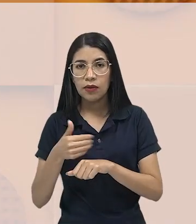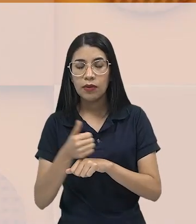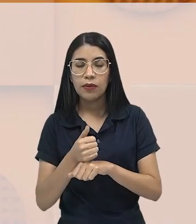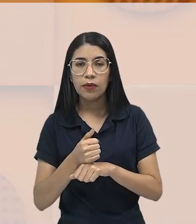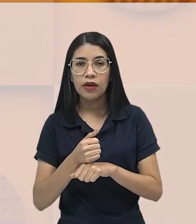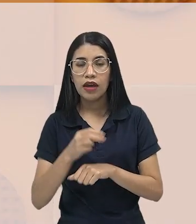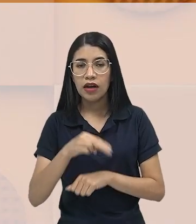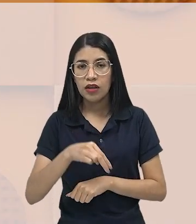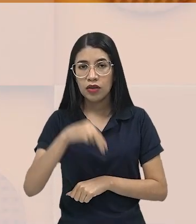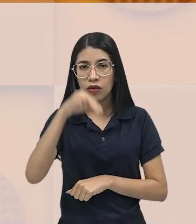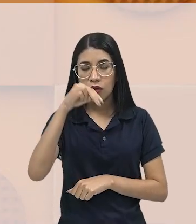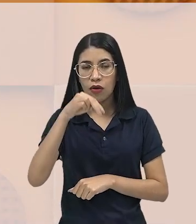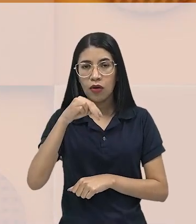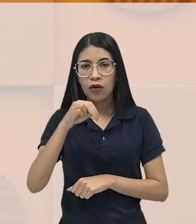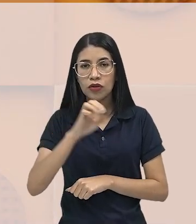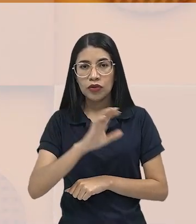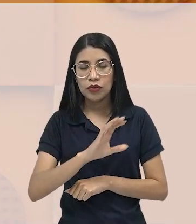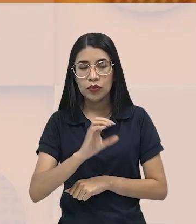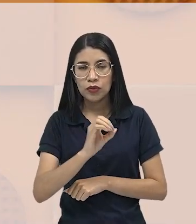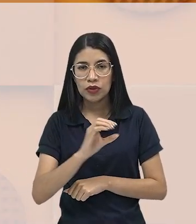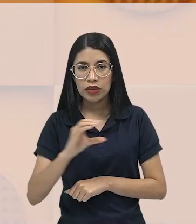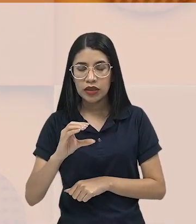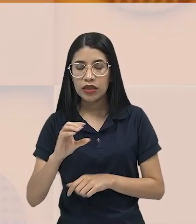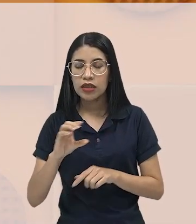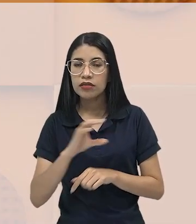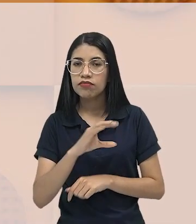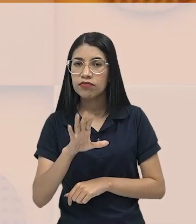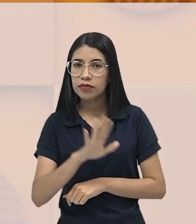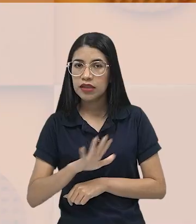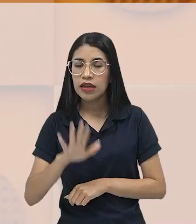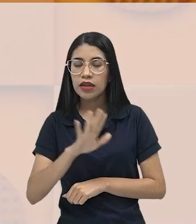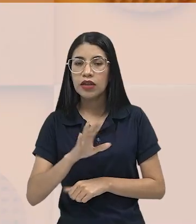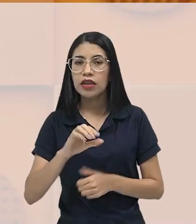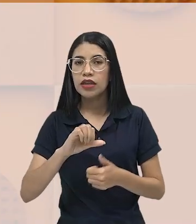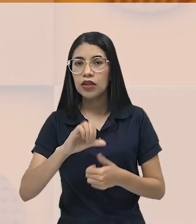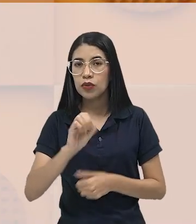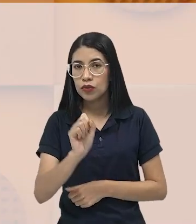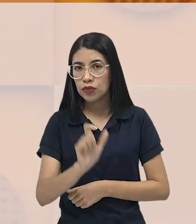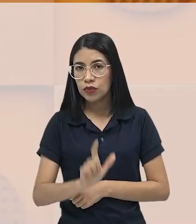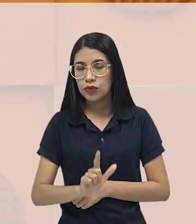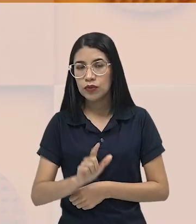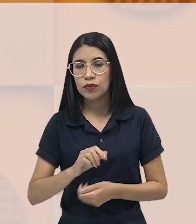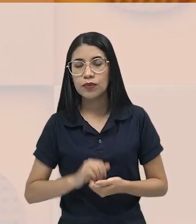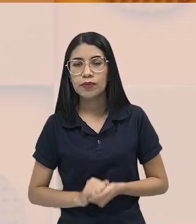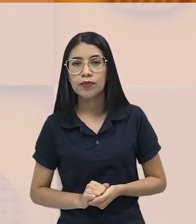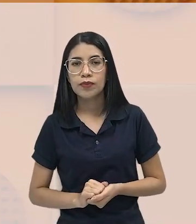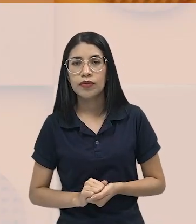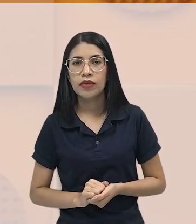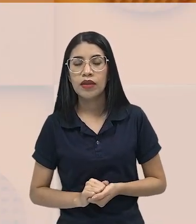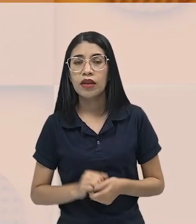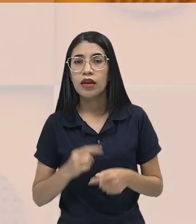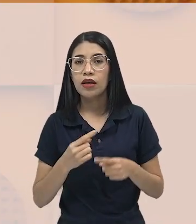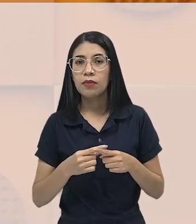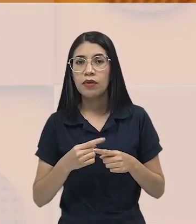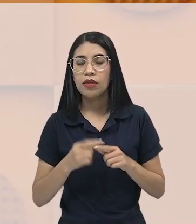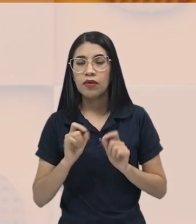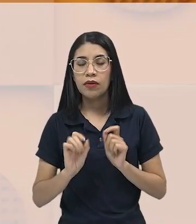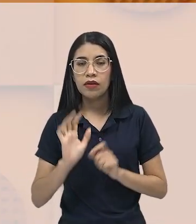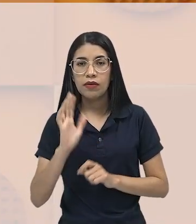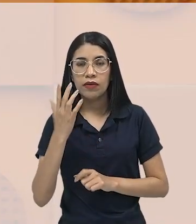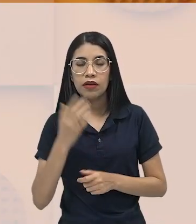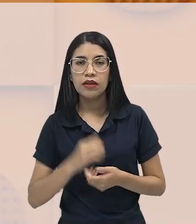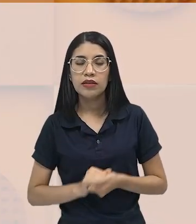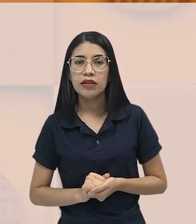em Norte, Centro e Sul. Ah, professora, mas por que essa divisão? Bom, porque